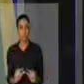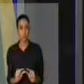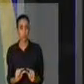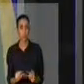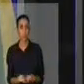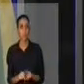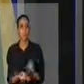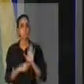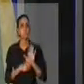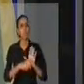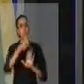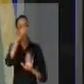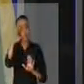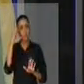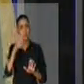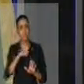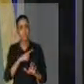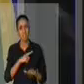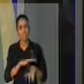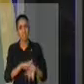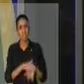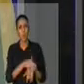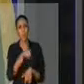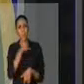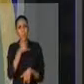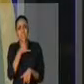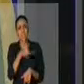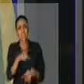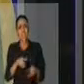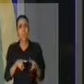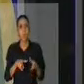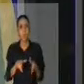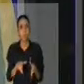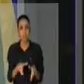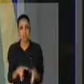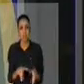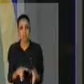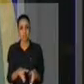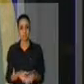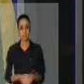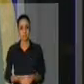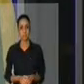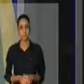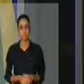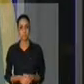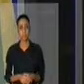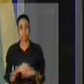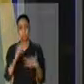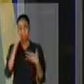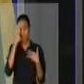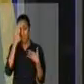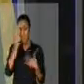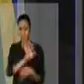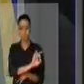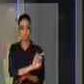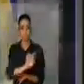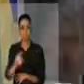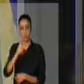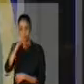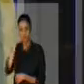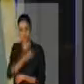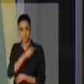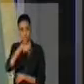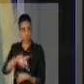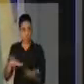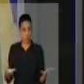daqueles que passam por essa doença tão triste. Quero agradecer a cada um de vocês hoje que se fizeram presentes para